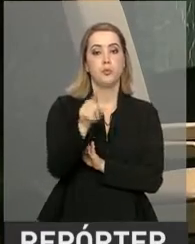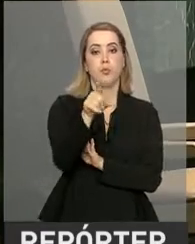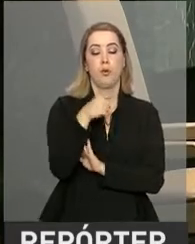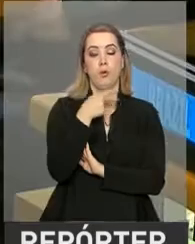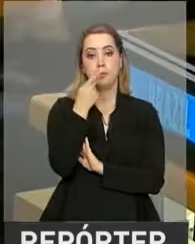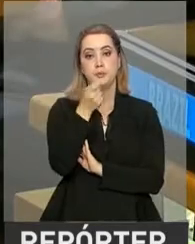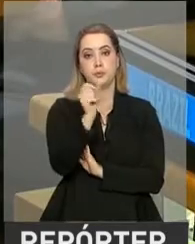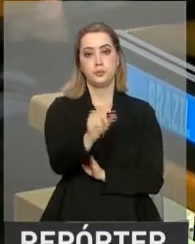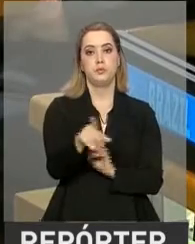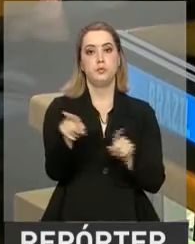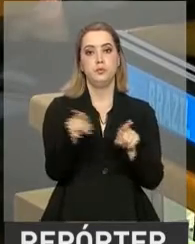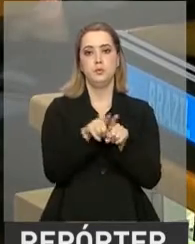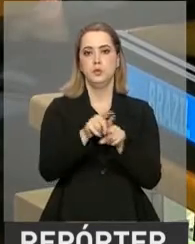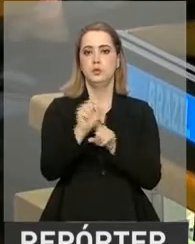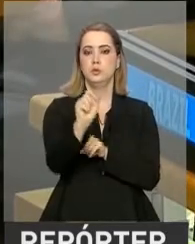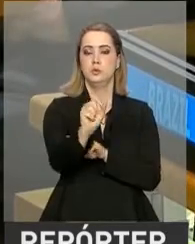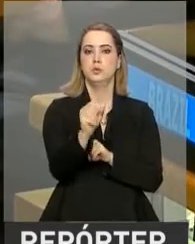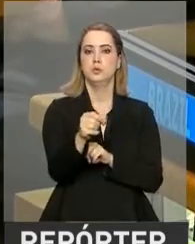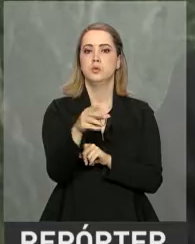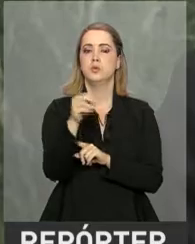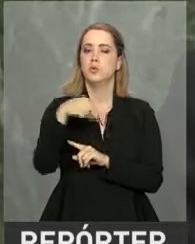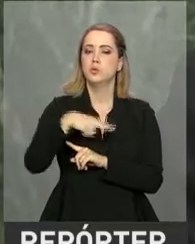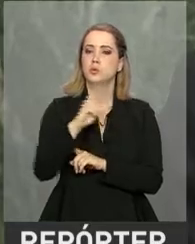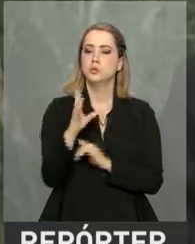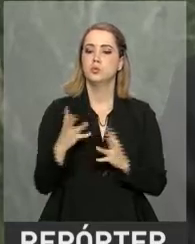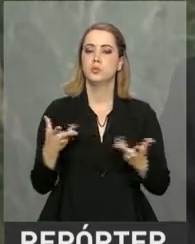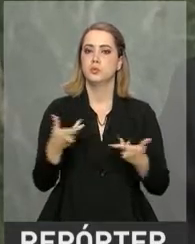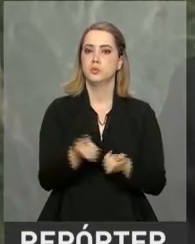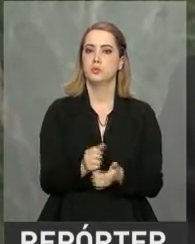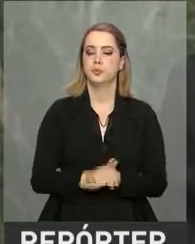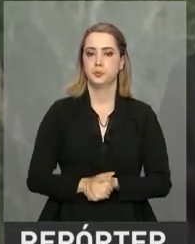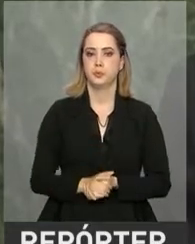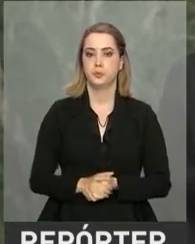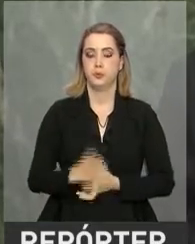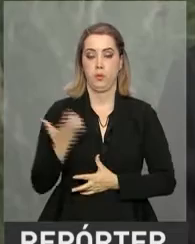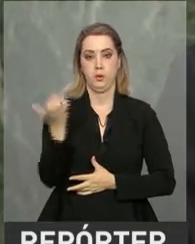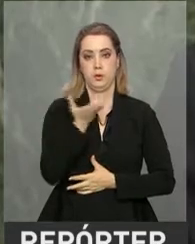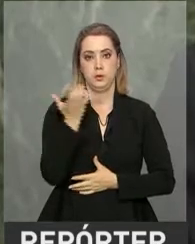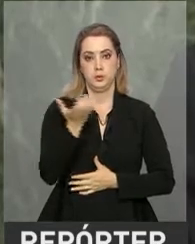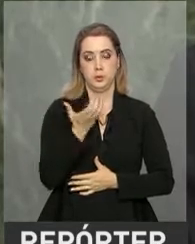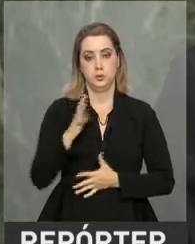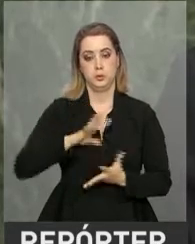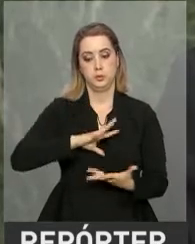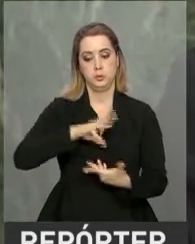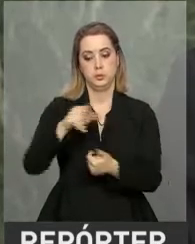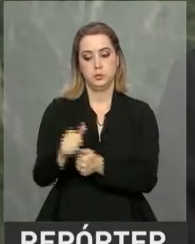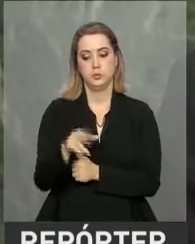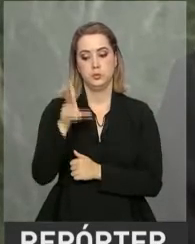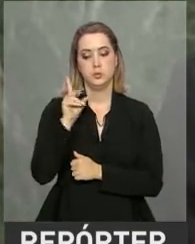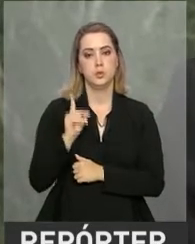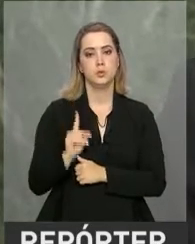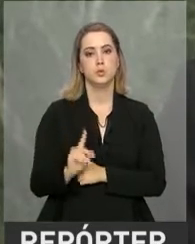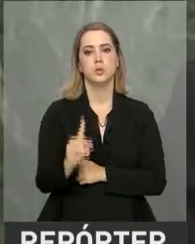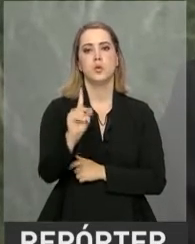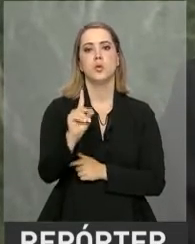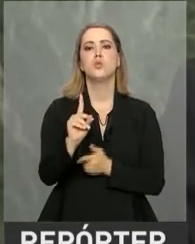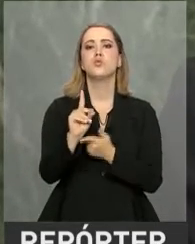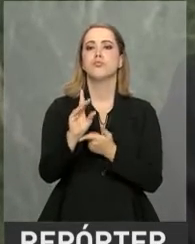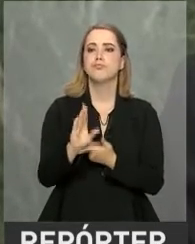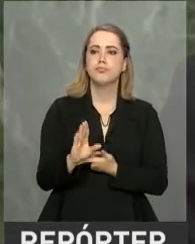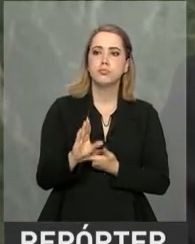Temer defendeu uma ONU efetiva. Queremos um mundo em que o direito prevaleça sobre a